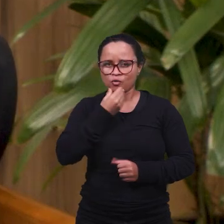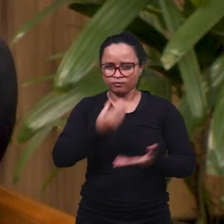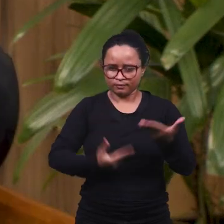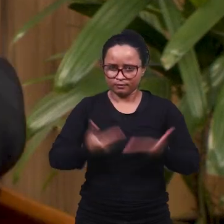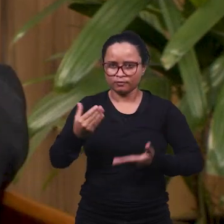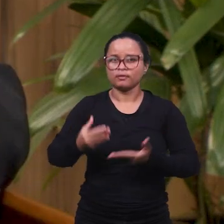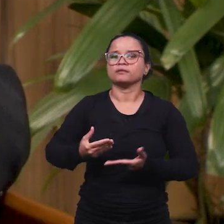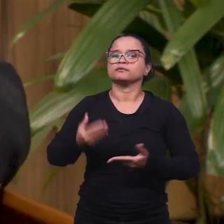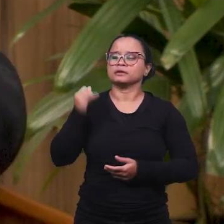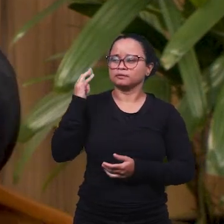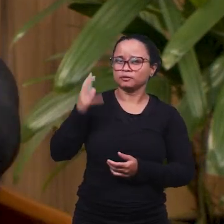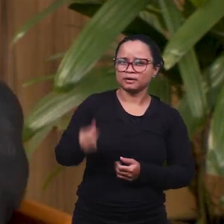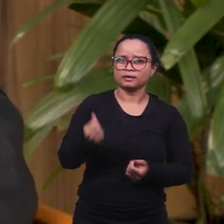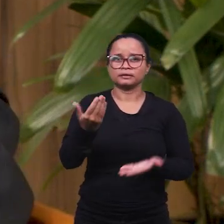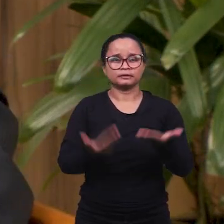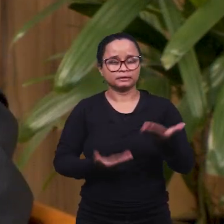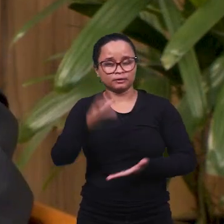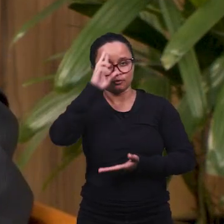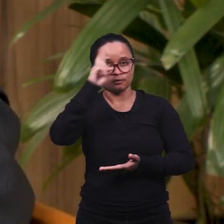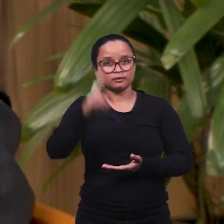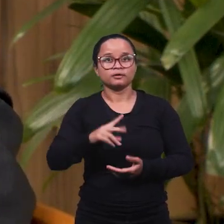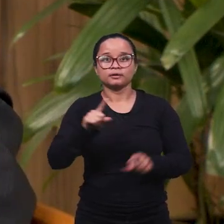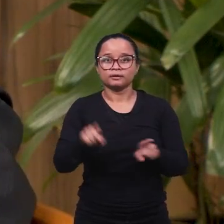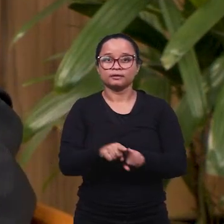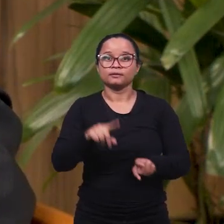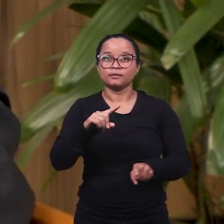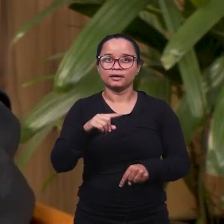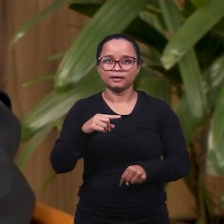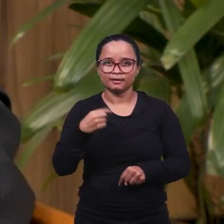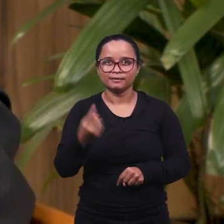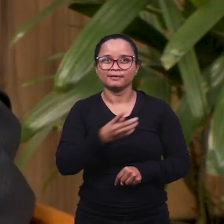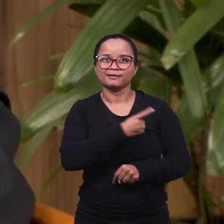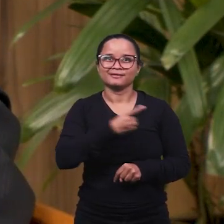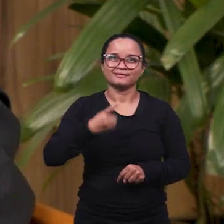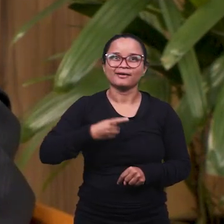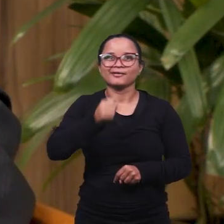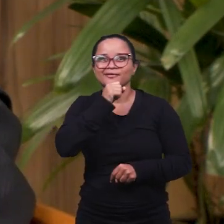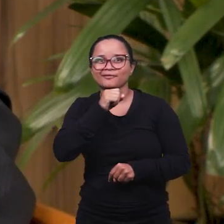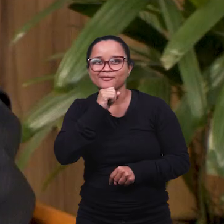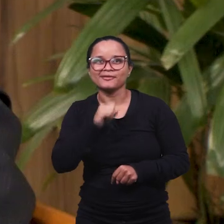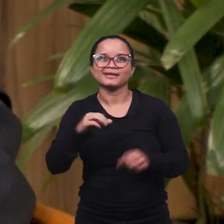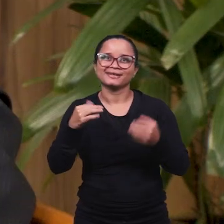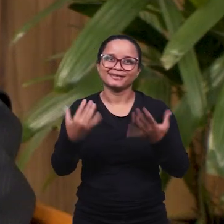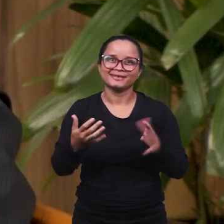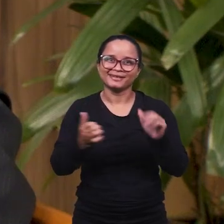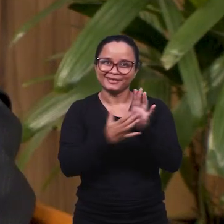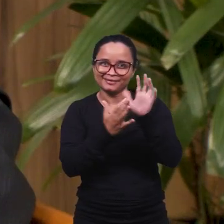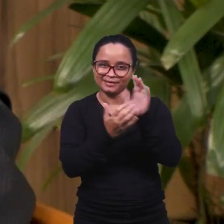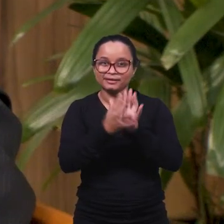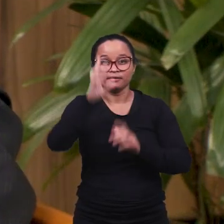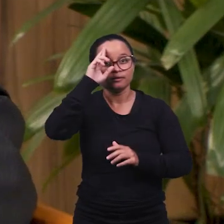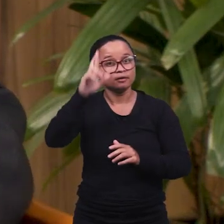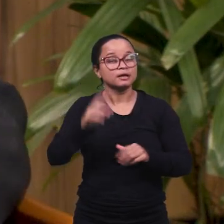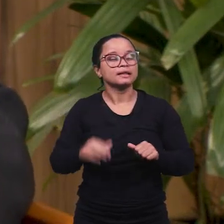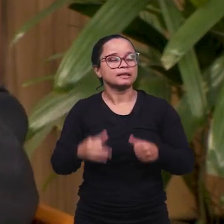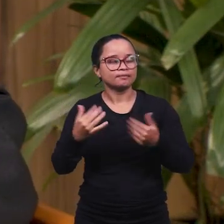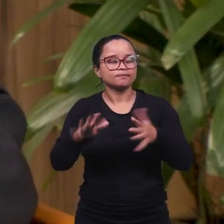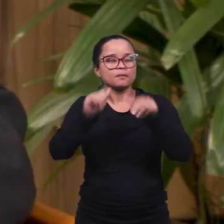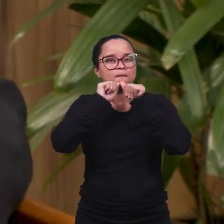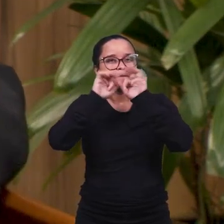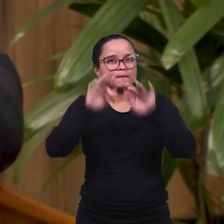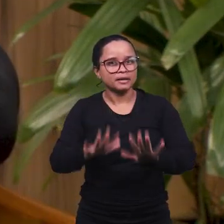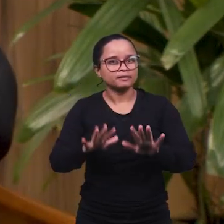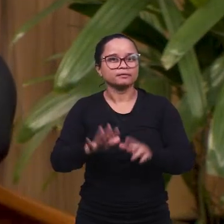madrugada, servindo ao Senhor, o nosso diácono vovô, então, não é? Louvado seja o nome do Senhor. Essa